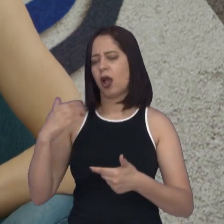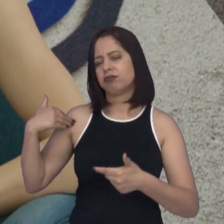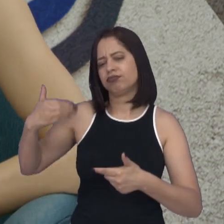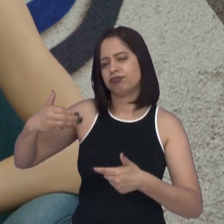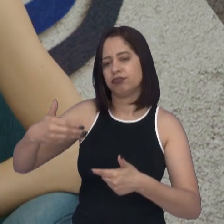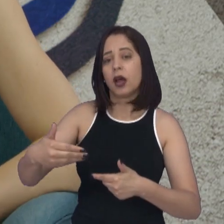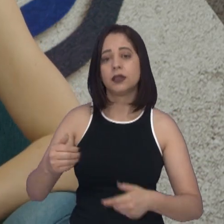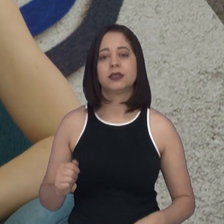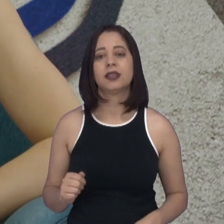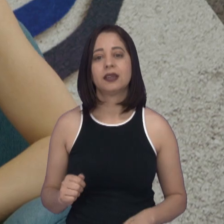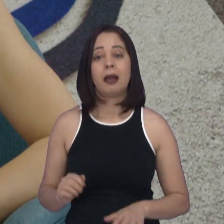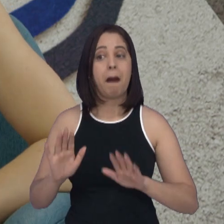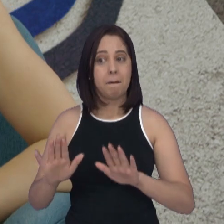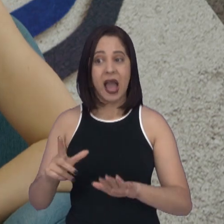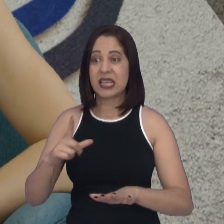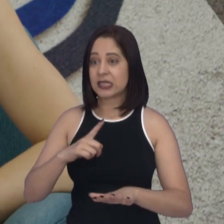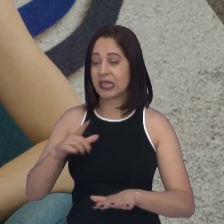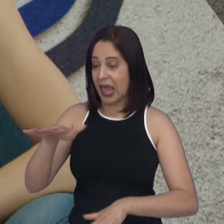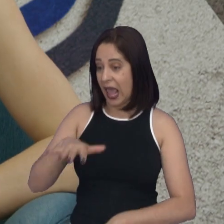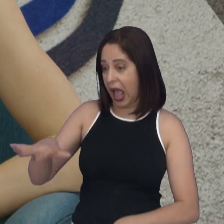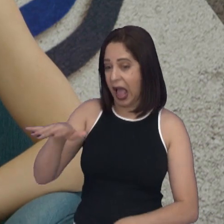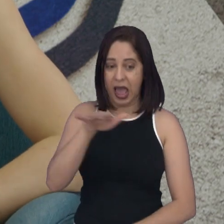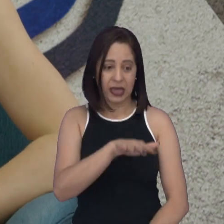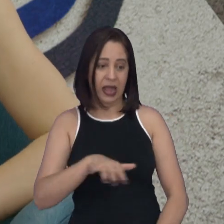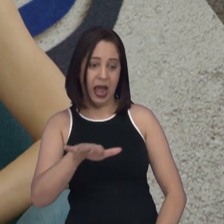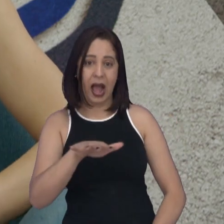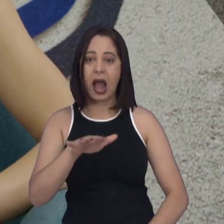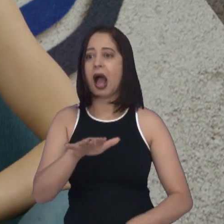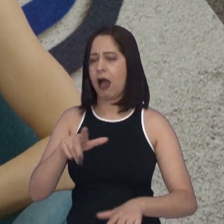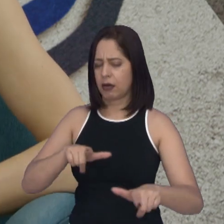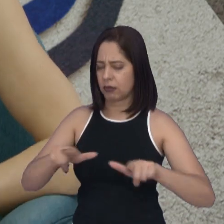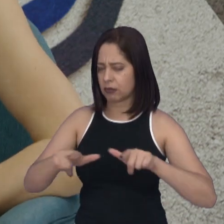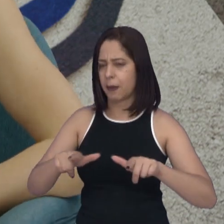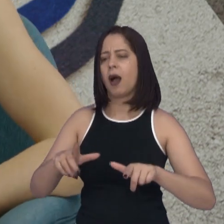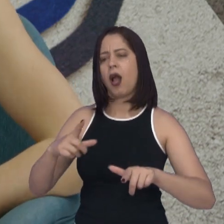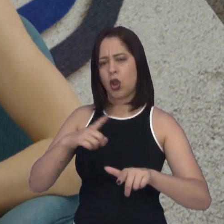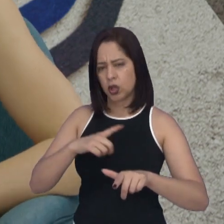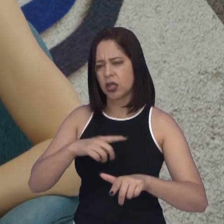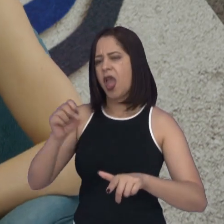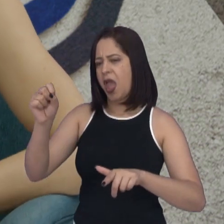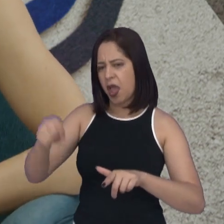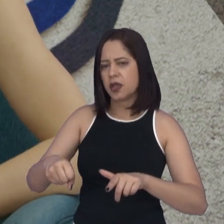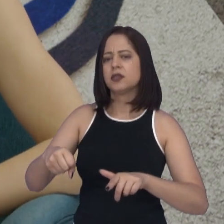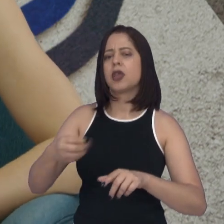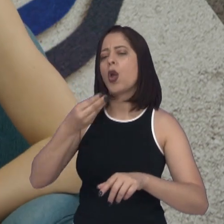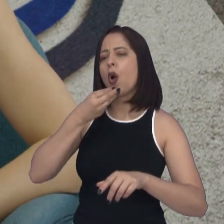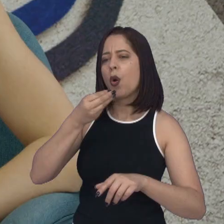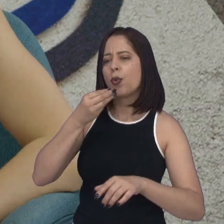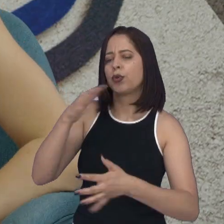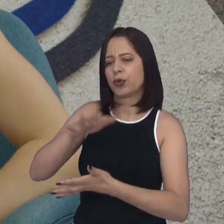Agora, em todo setor é passível de passar por um processo aí de deixar